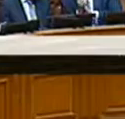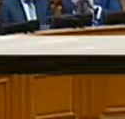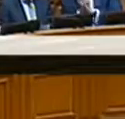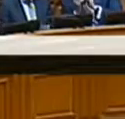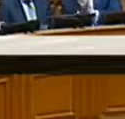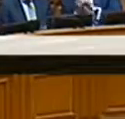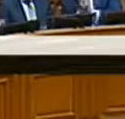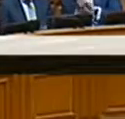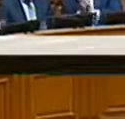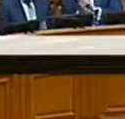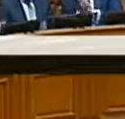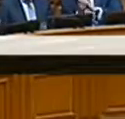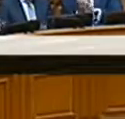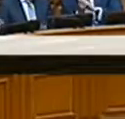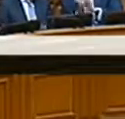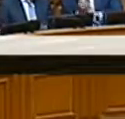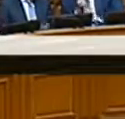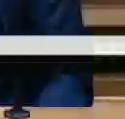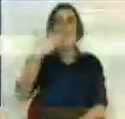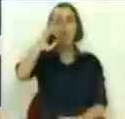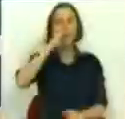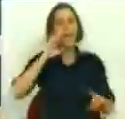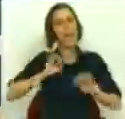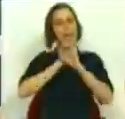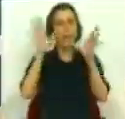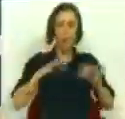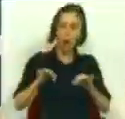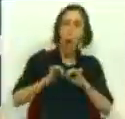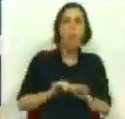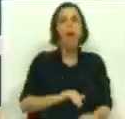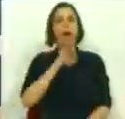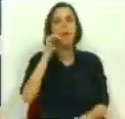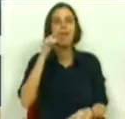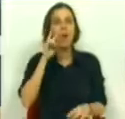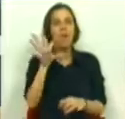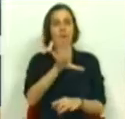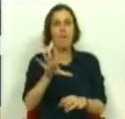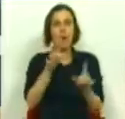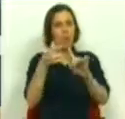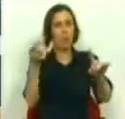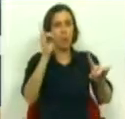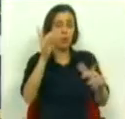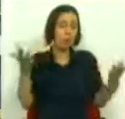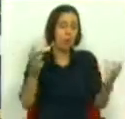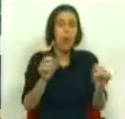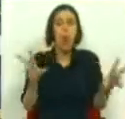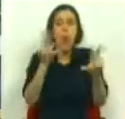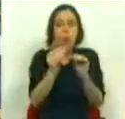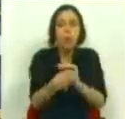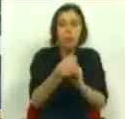Sr. Primeiro-Ministro, claro que a oposição, não, como de costume de resto, não vê as coisas assim. Nada de